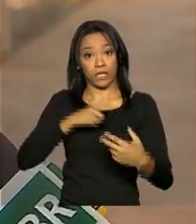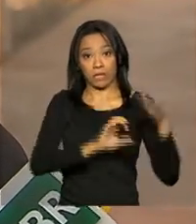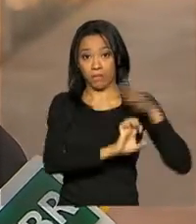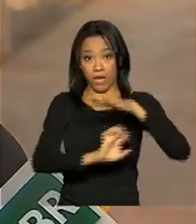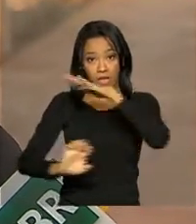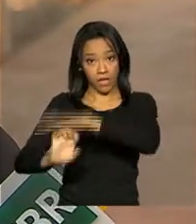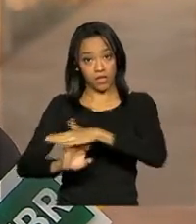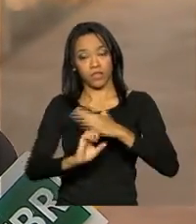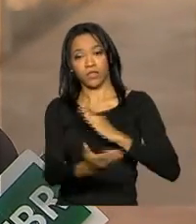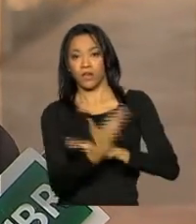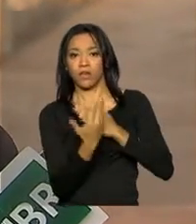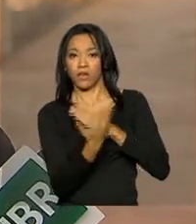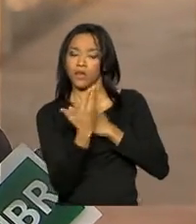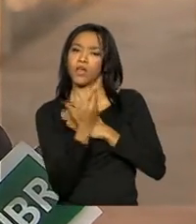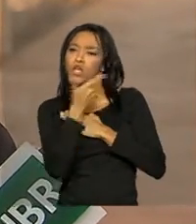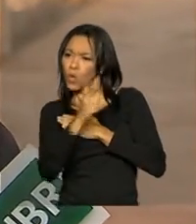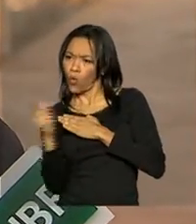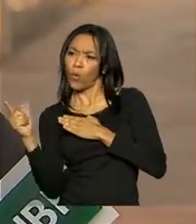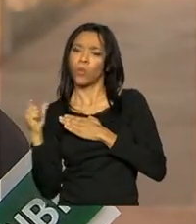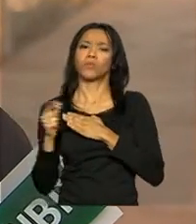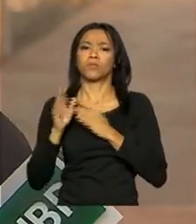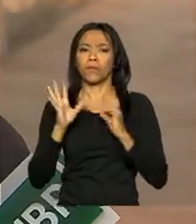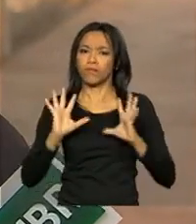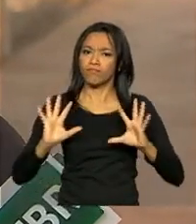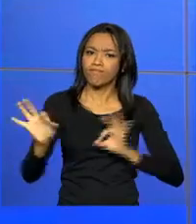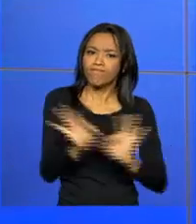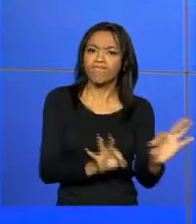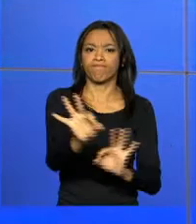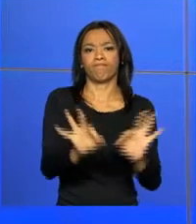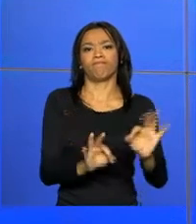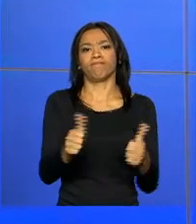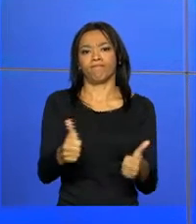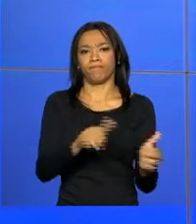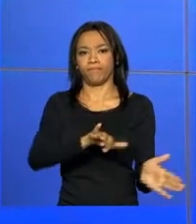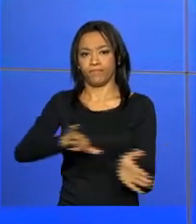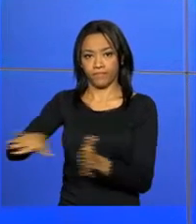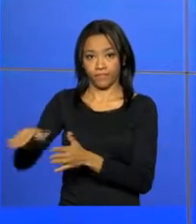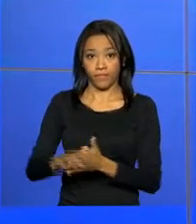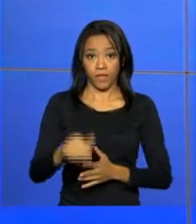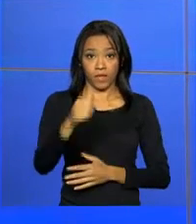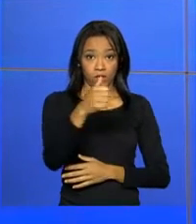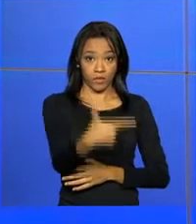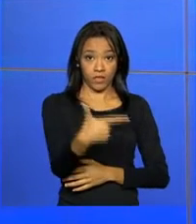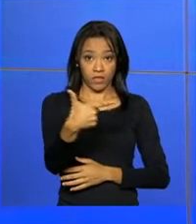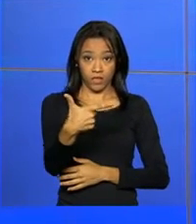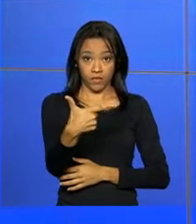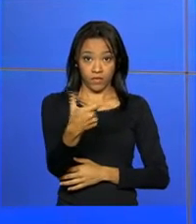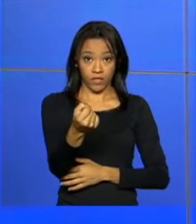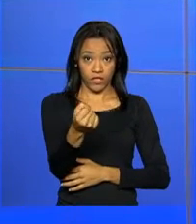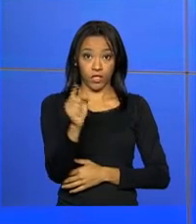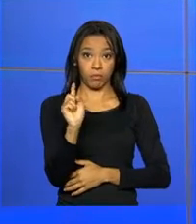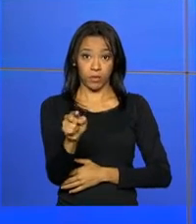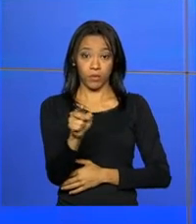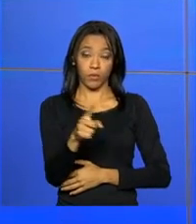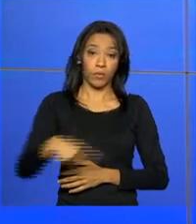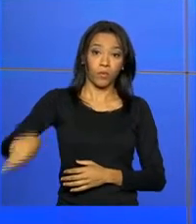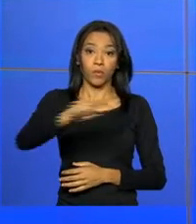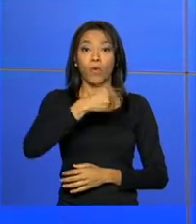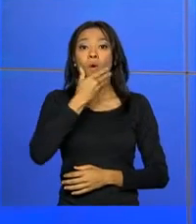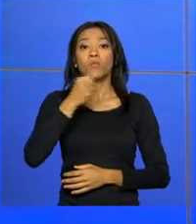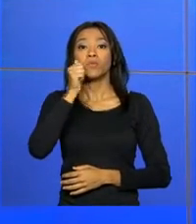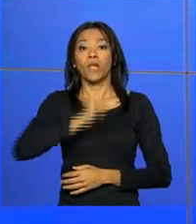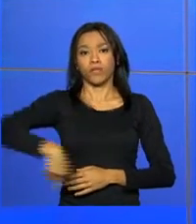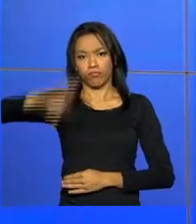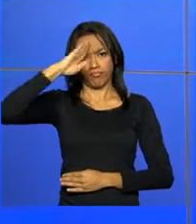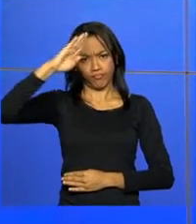os comitês de bacias e outros órgãos, no sentido de ter uma gestão mais coletiva. 220 mil homens e mulheres das Forças